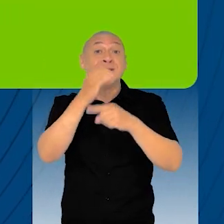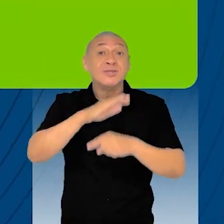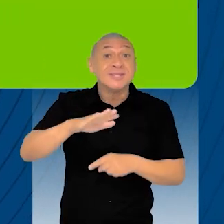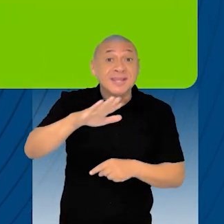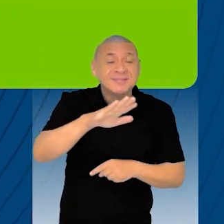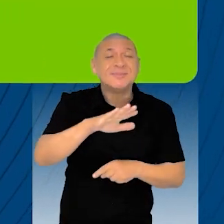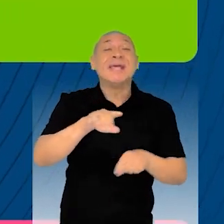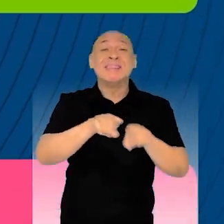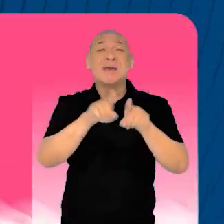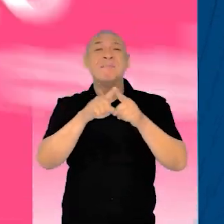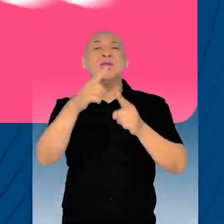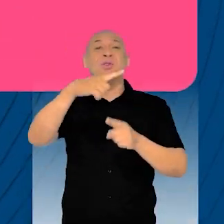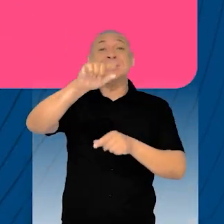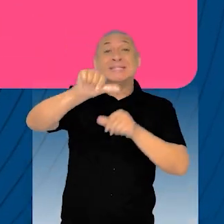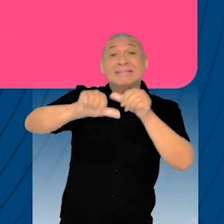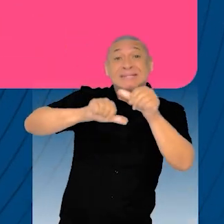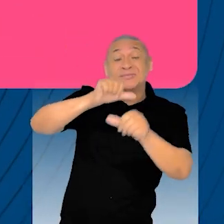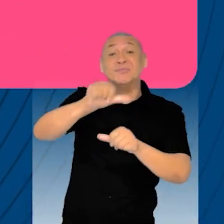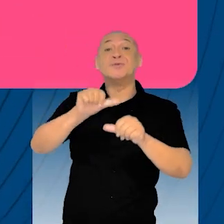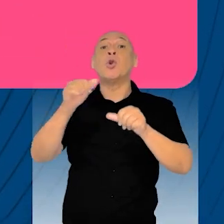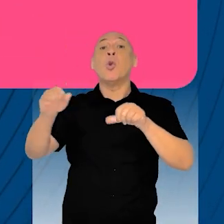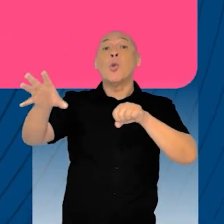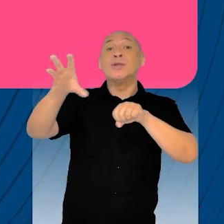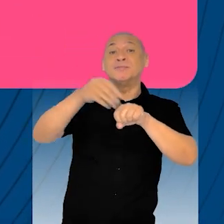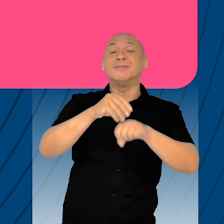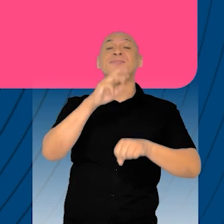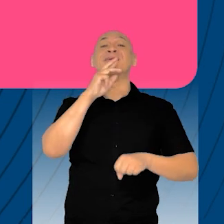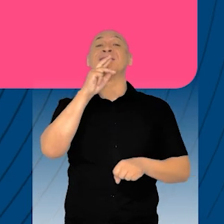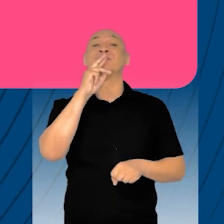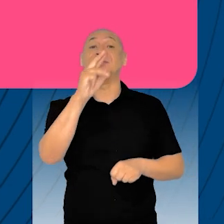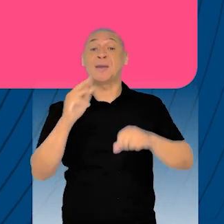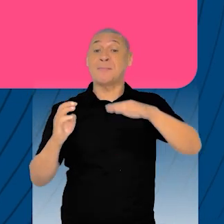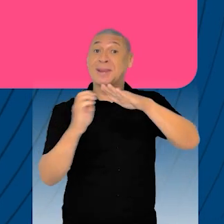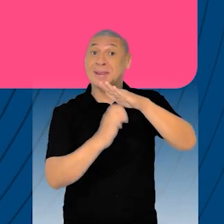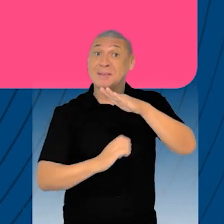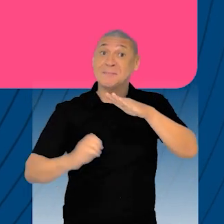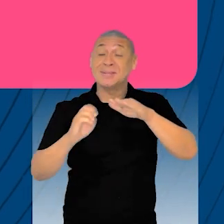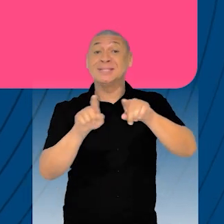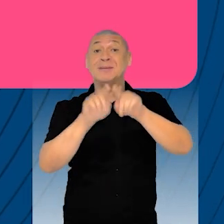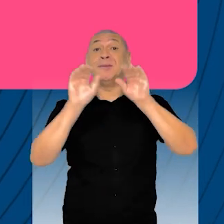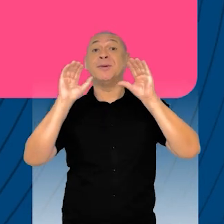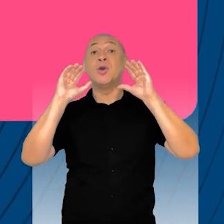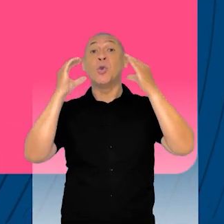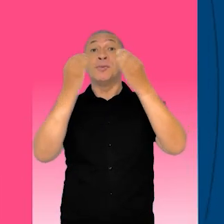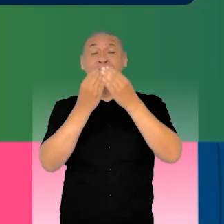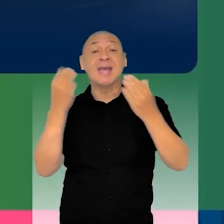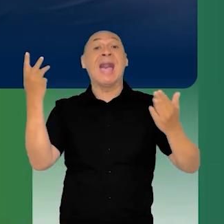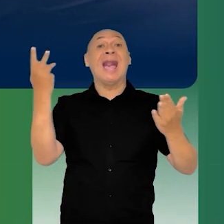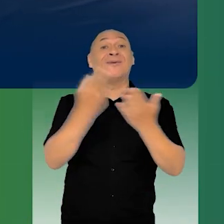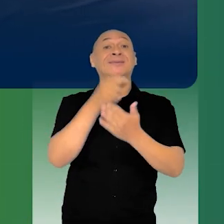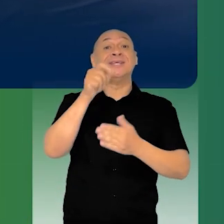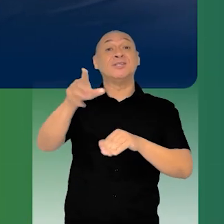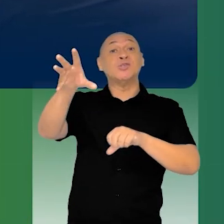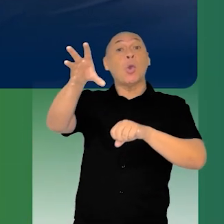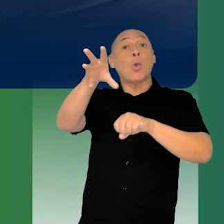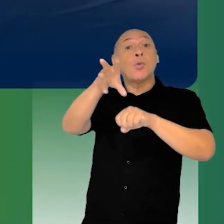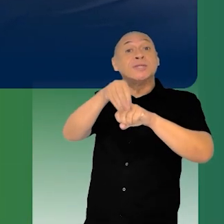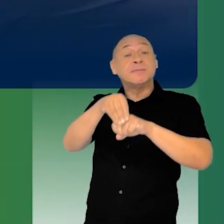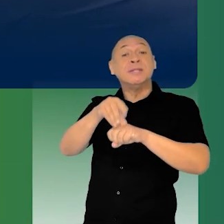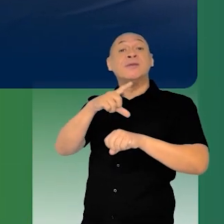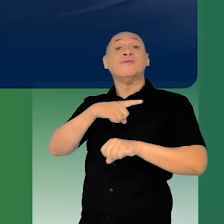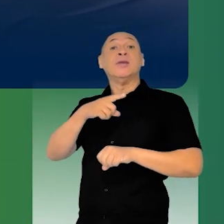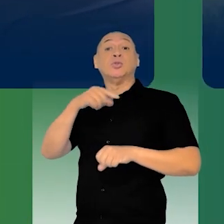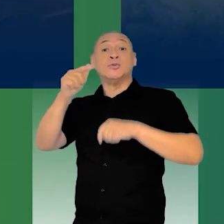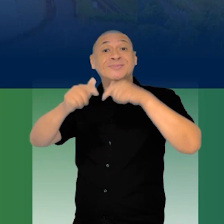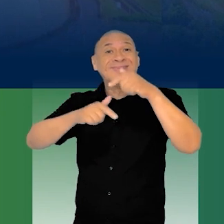para a sociedade, nós também transformamos conhecimento em resultados para a empresa e para a comunidade. Isso acontece quando esse conhecimento, que